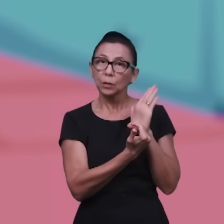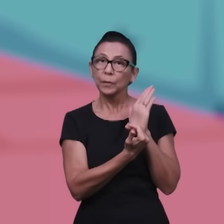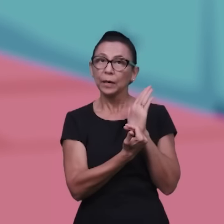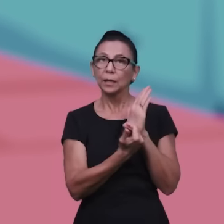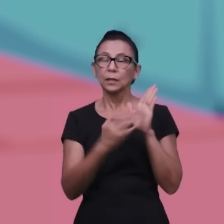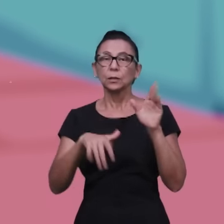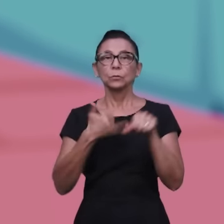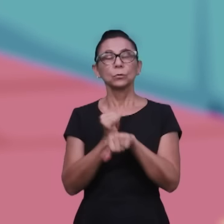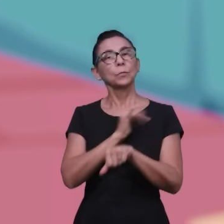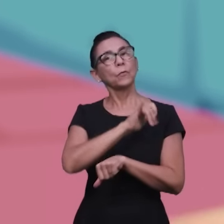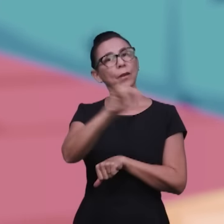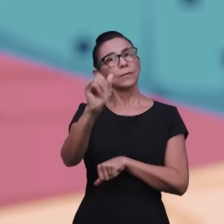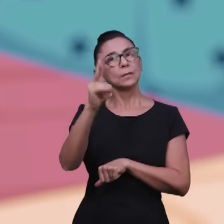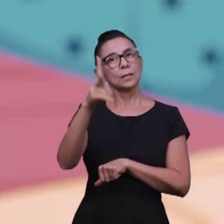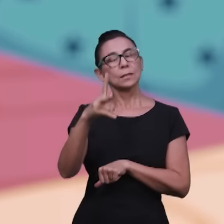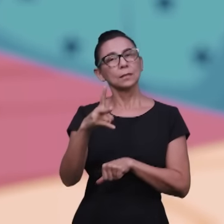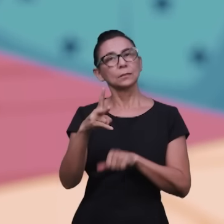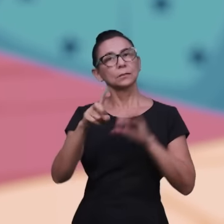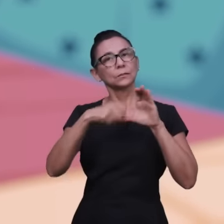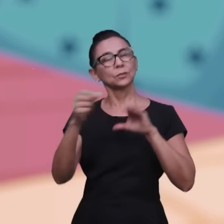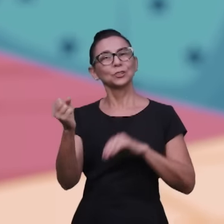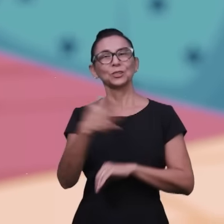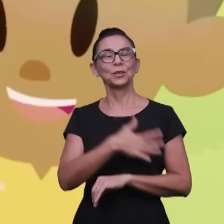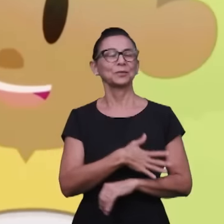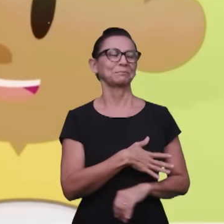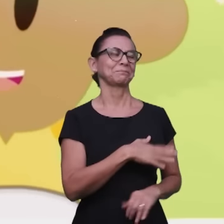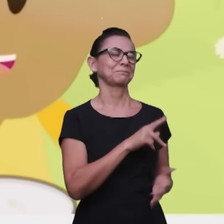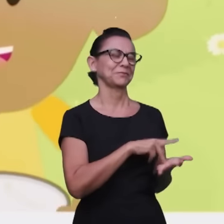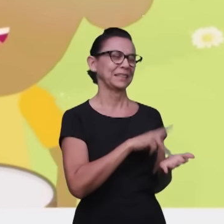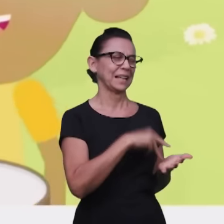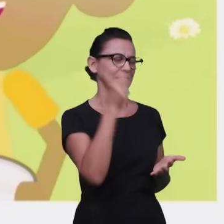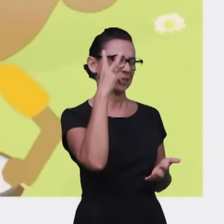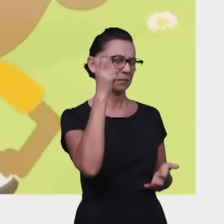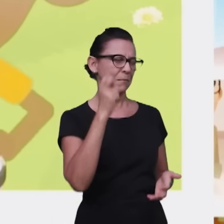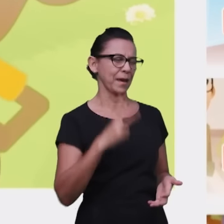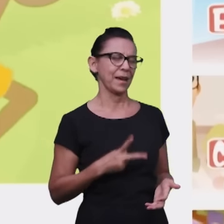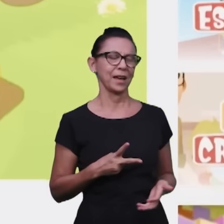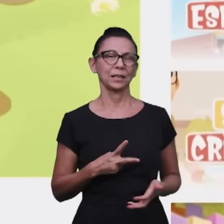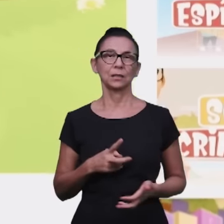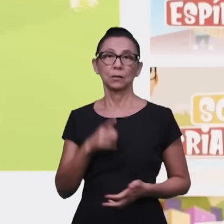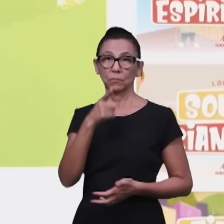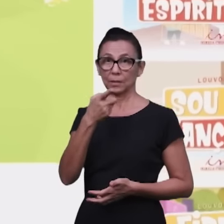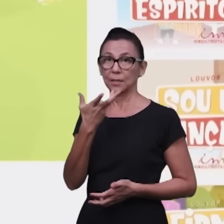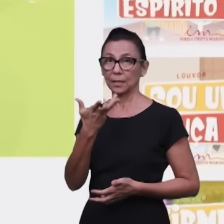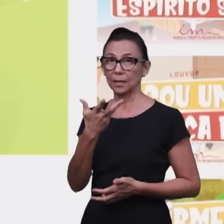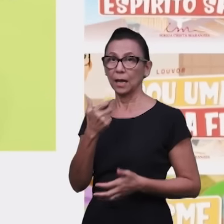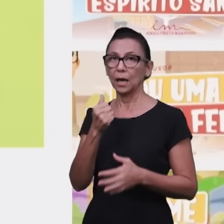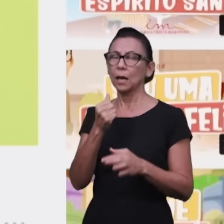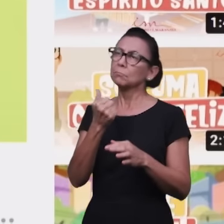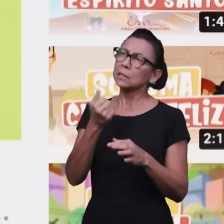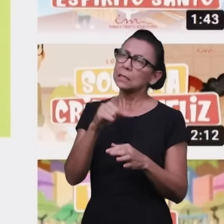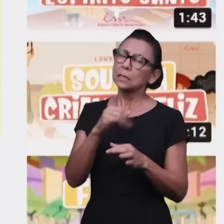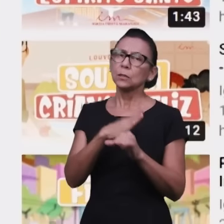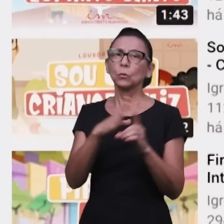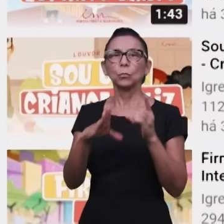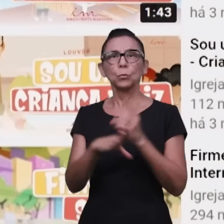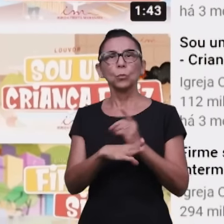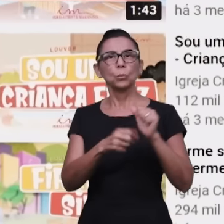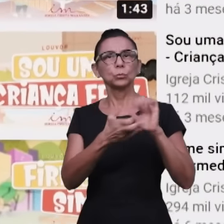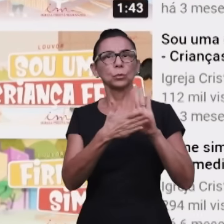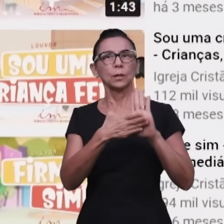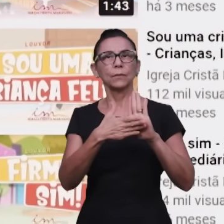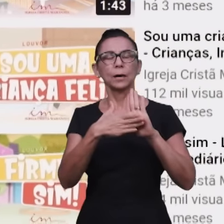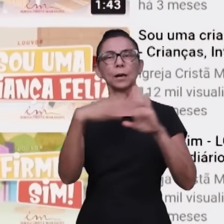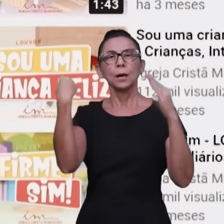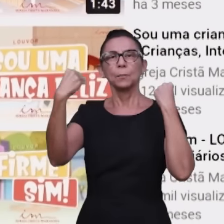você sempre que tiver um vídeo novo. É isso aí, Guguinha. E se você quiser enviar um culto ou um louvor para um familiar